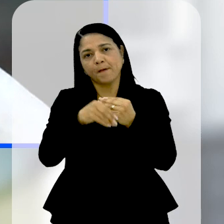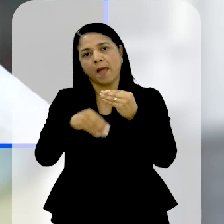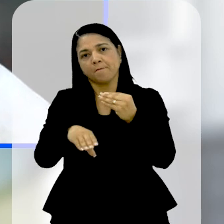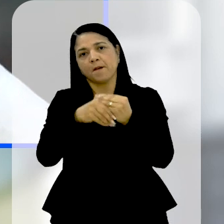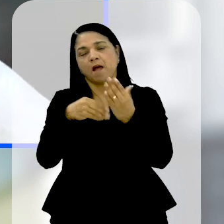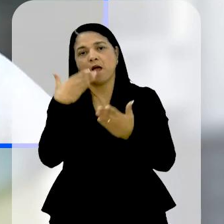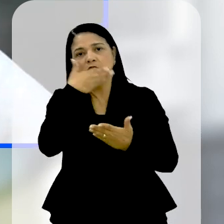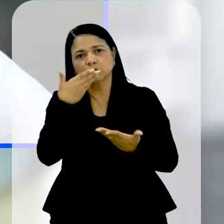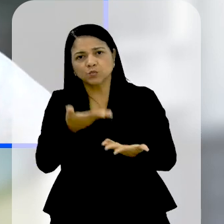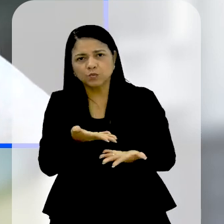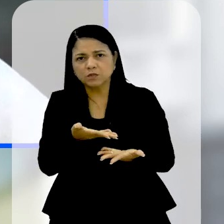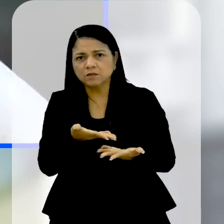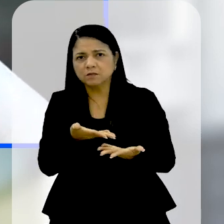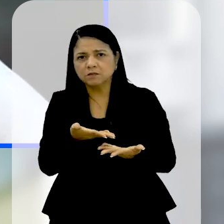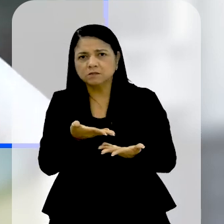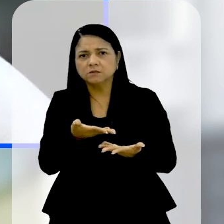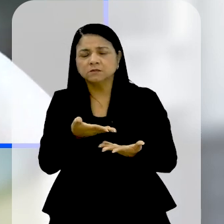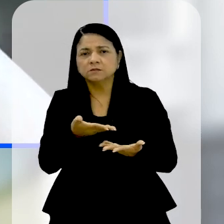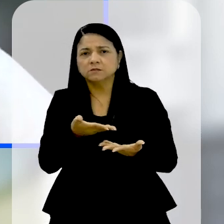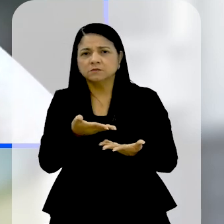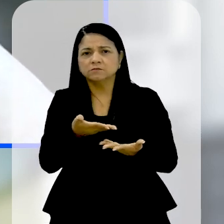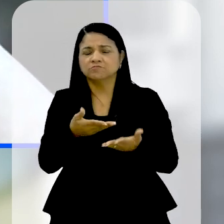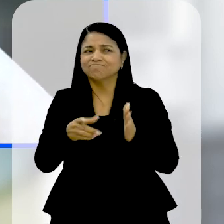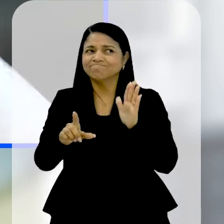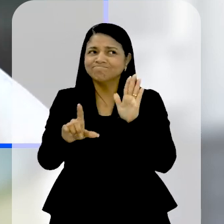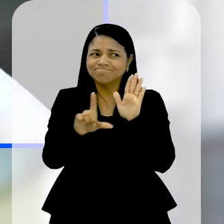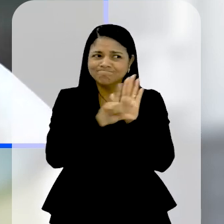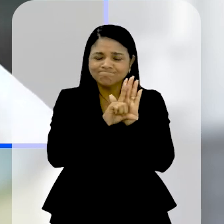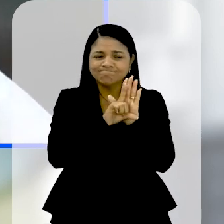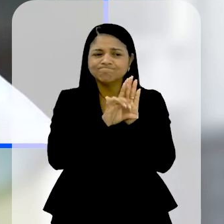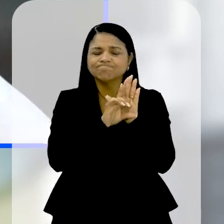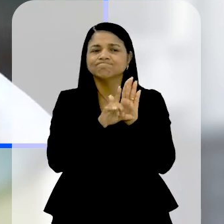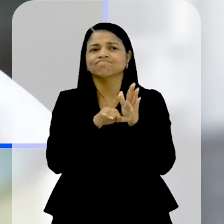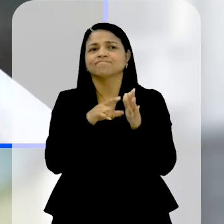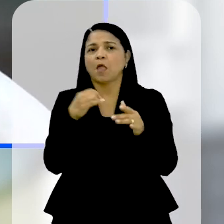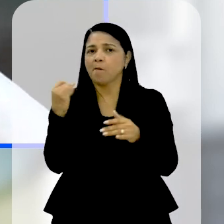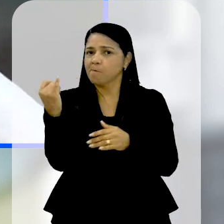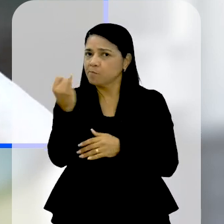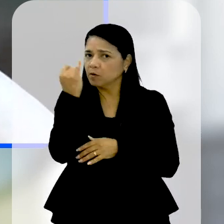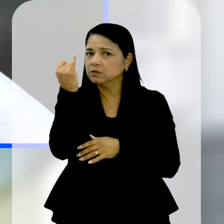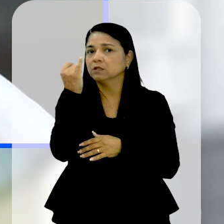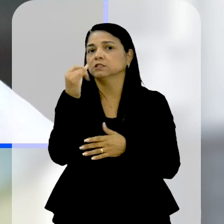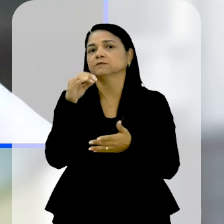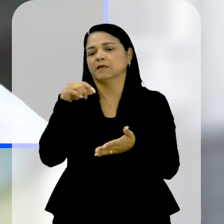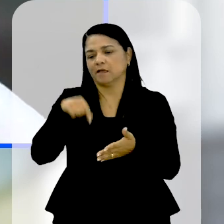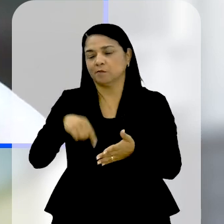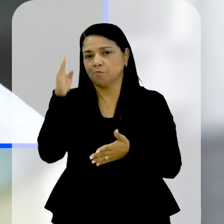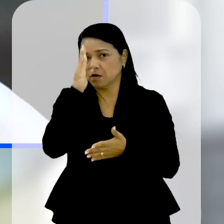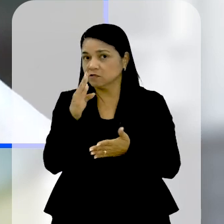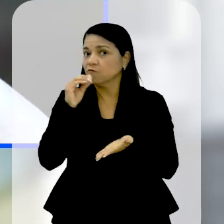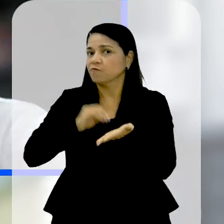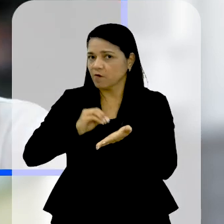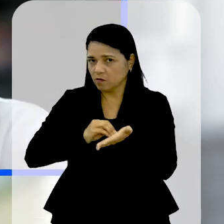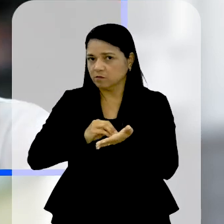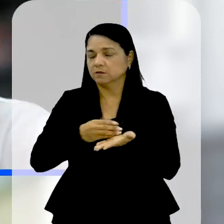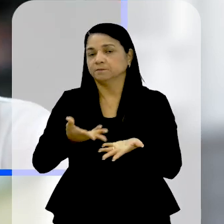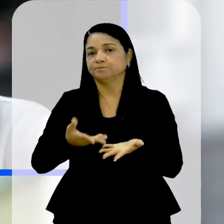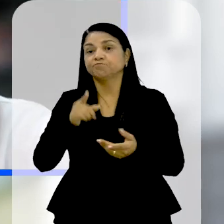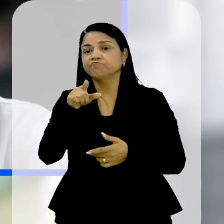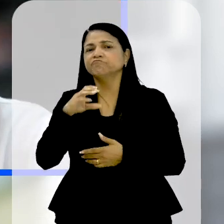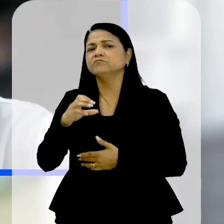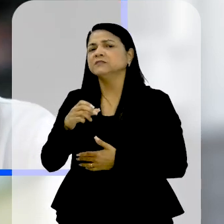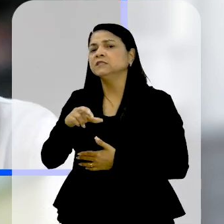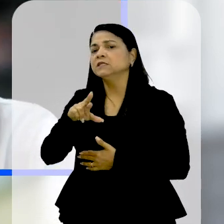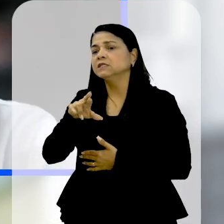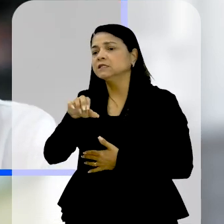adicionando. Então, realmente, eu acho que essa parte de legislação é muito importante e falta. E